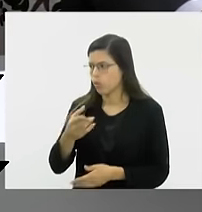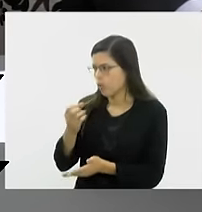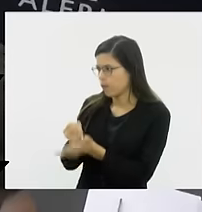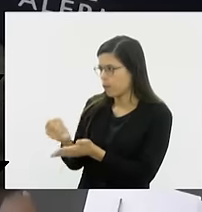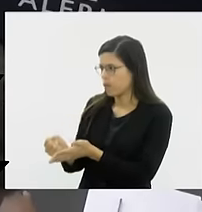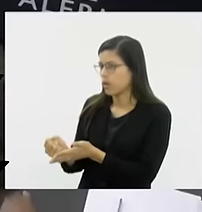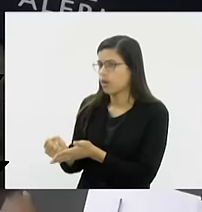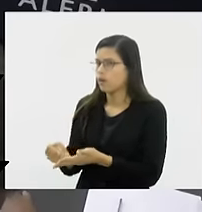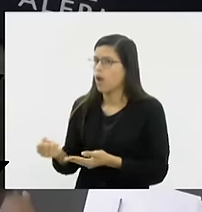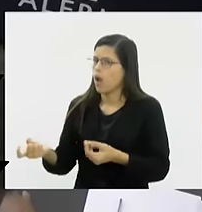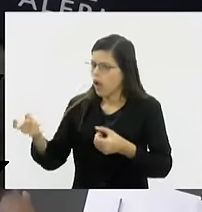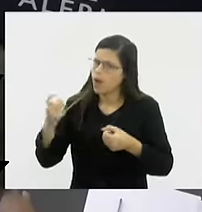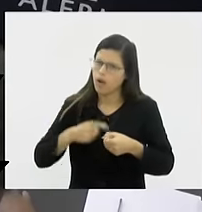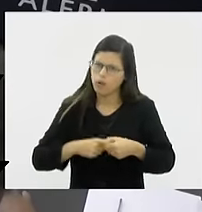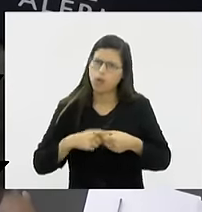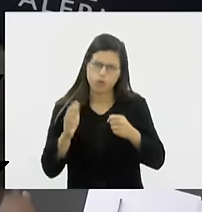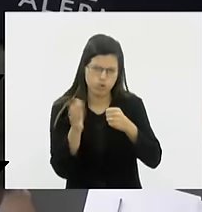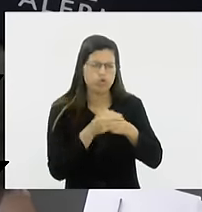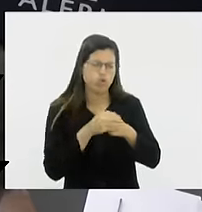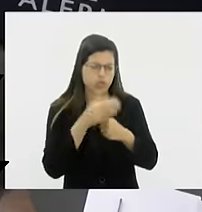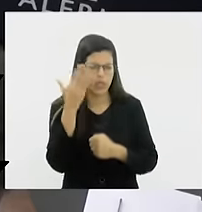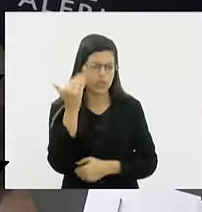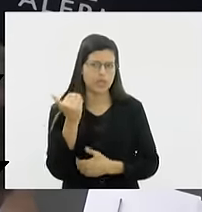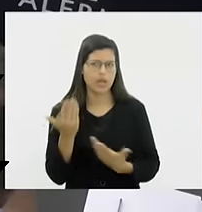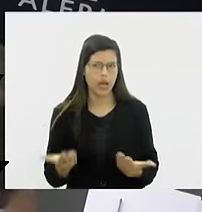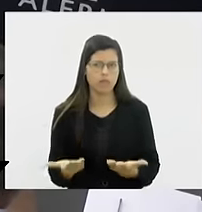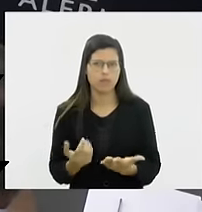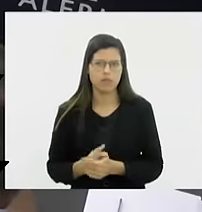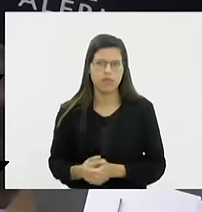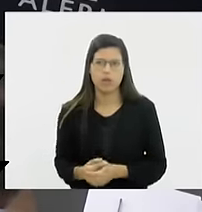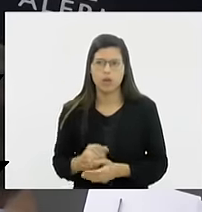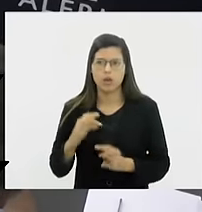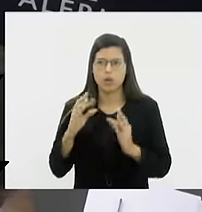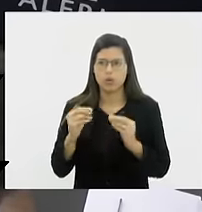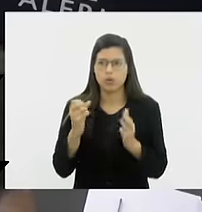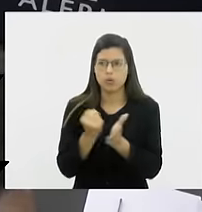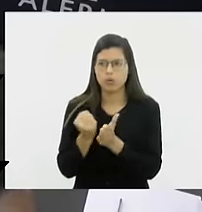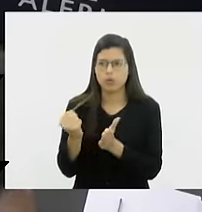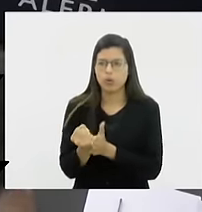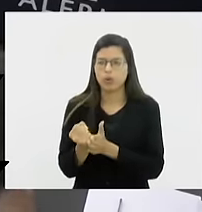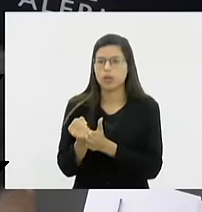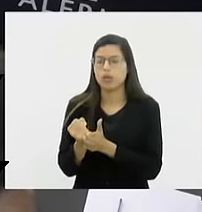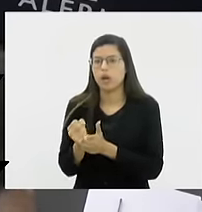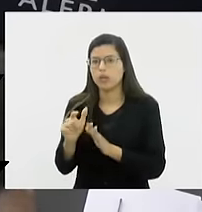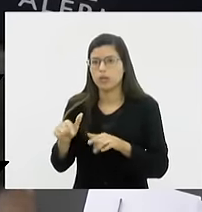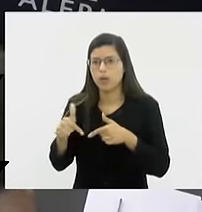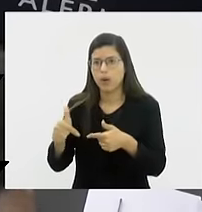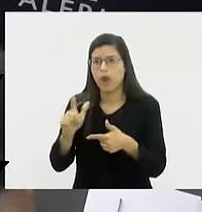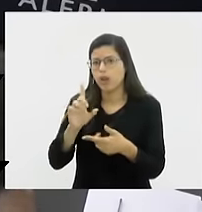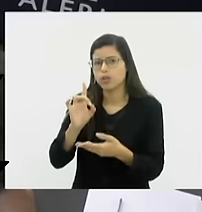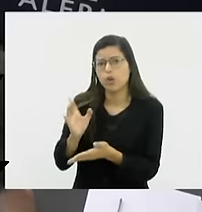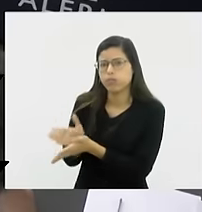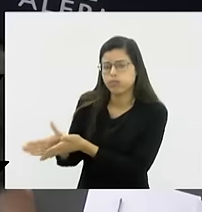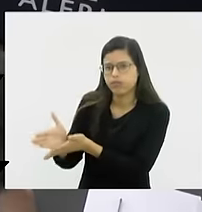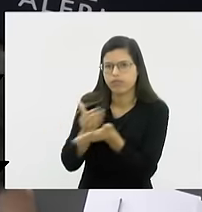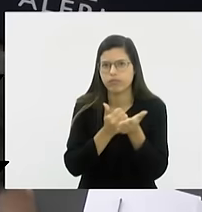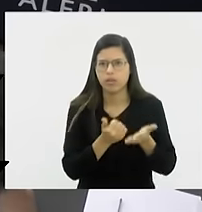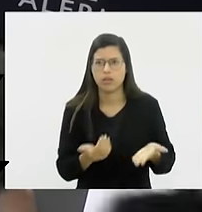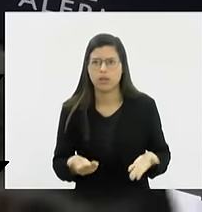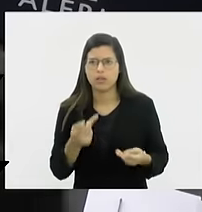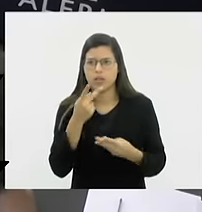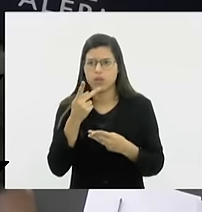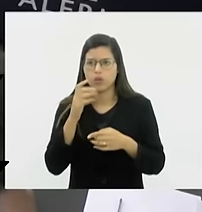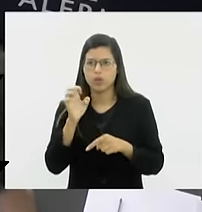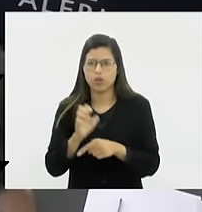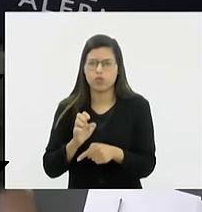ela voltou camuflada. Nós sabemos que todos esses contratos e operações são meramente arrecadatórias, pô. Aí o senhor vem para cá dizer que o Estado não